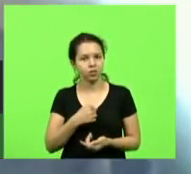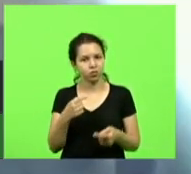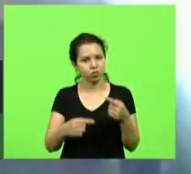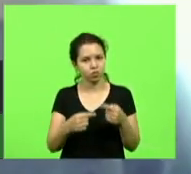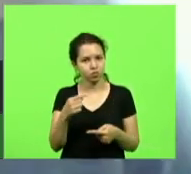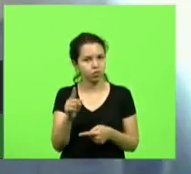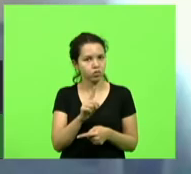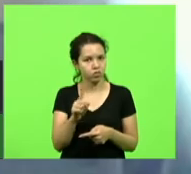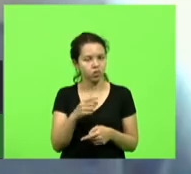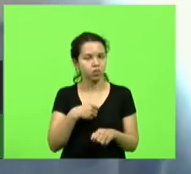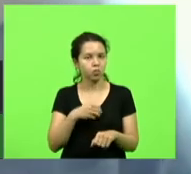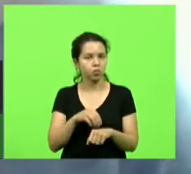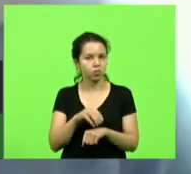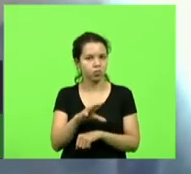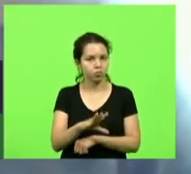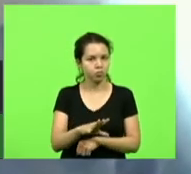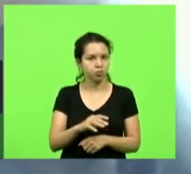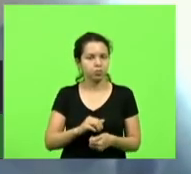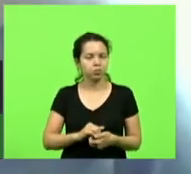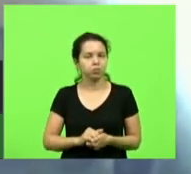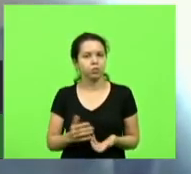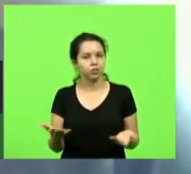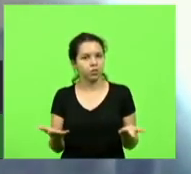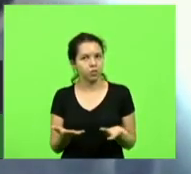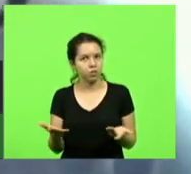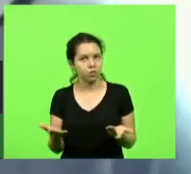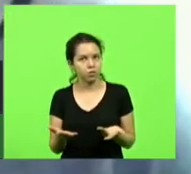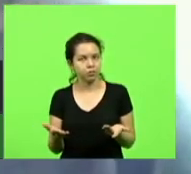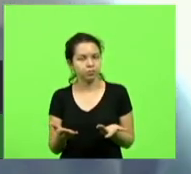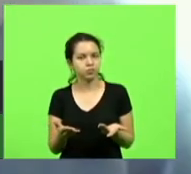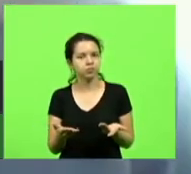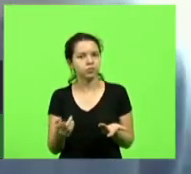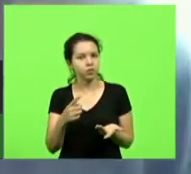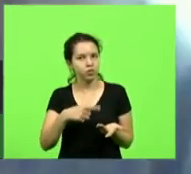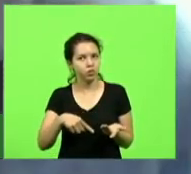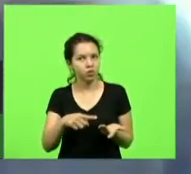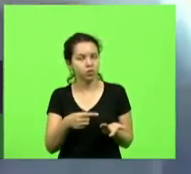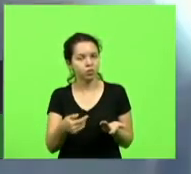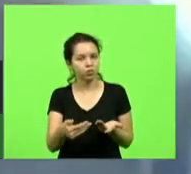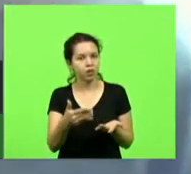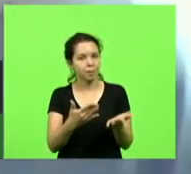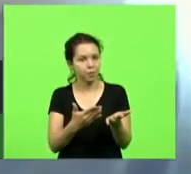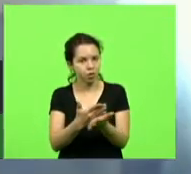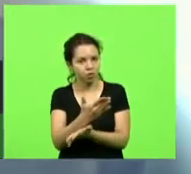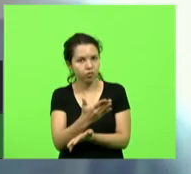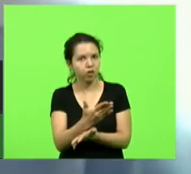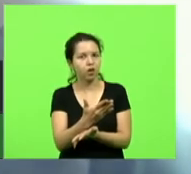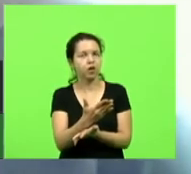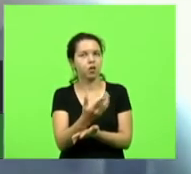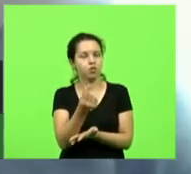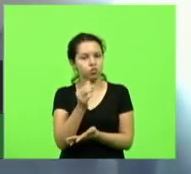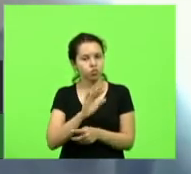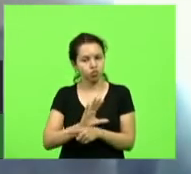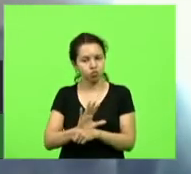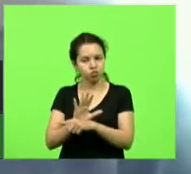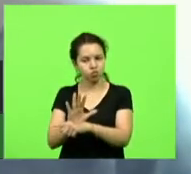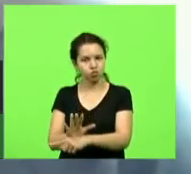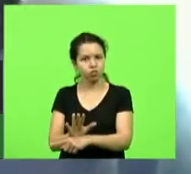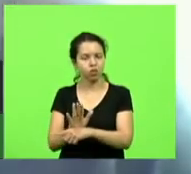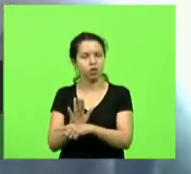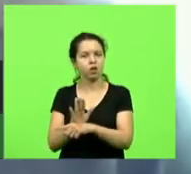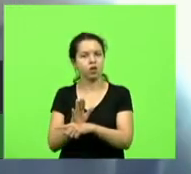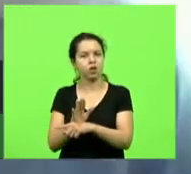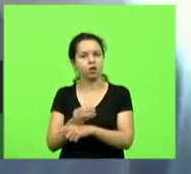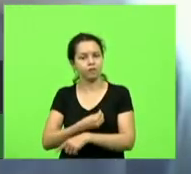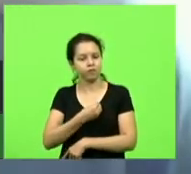encaminhar. Nós estamos diante da possibilidade real de aprovarmos, né, um benefício que vai fazer a diferença da vida da nossa gente e do